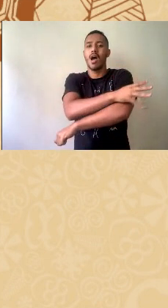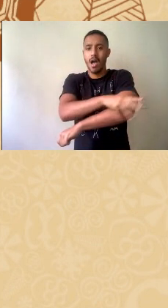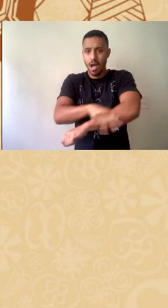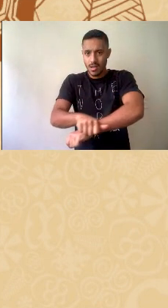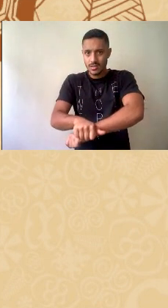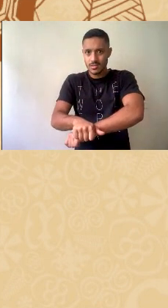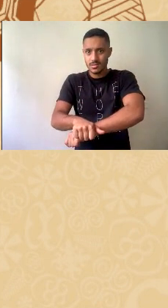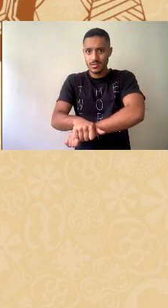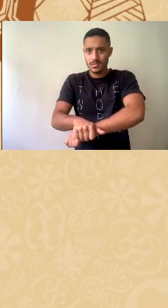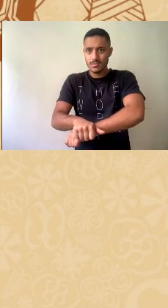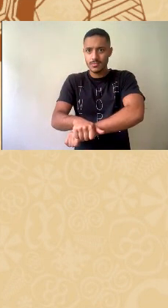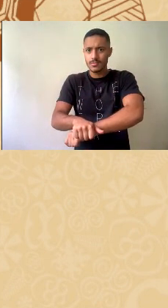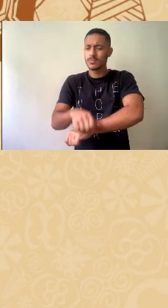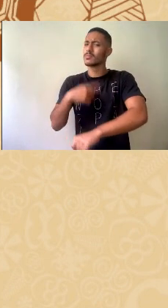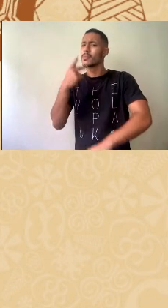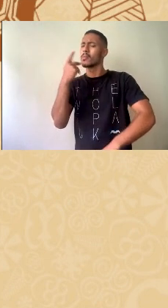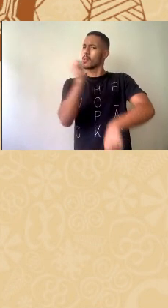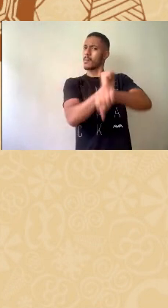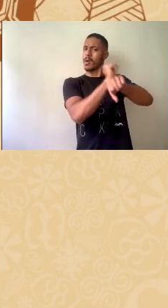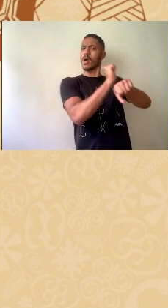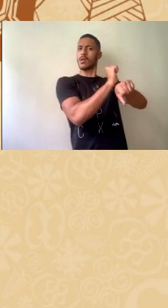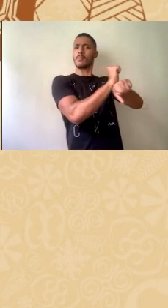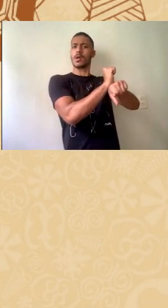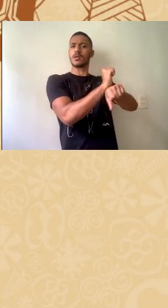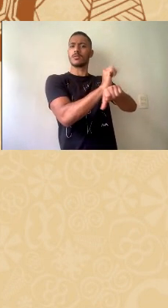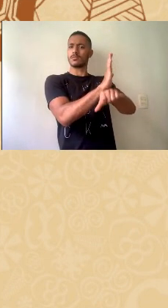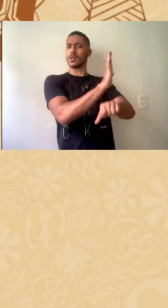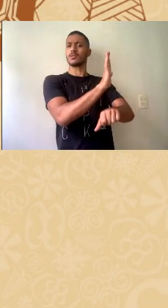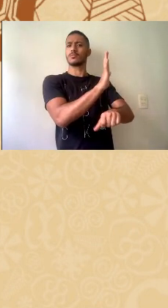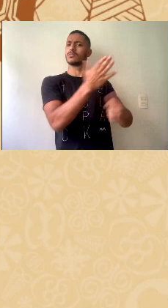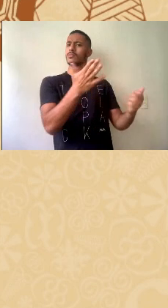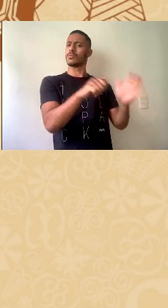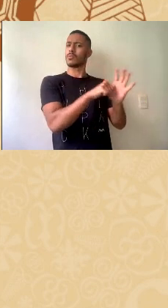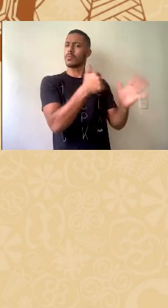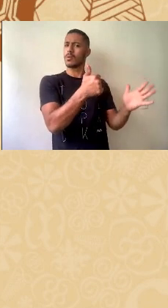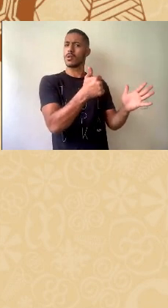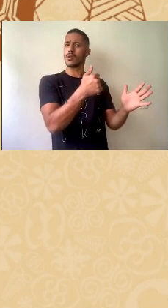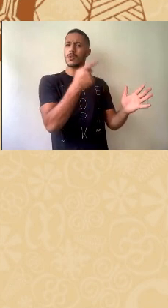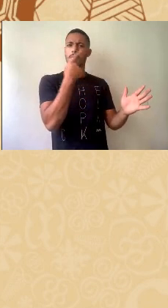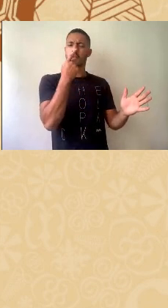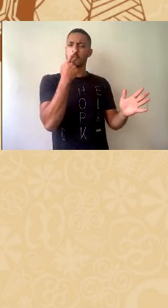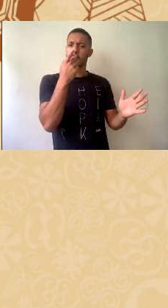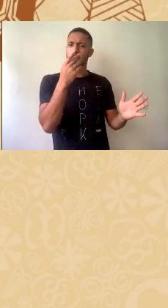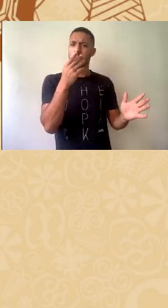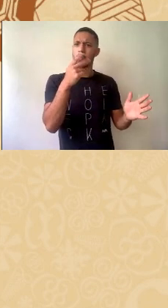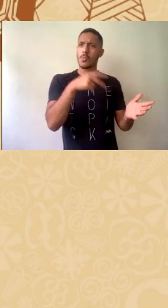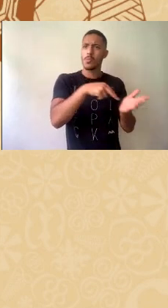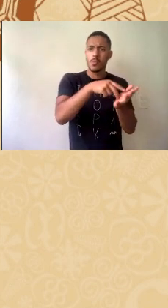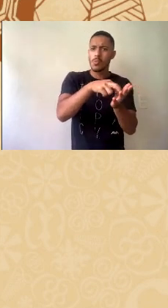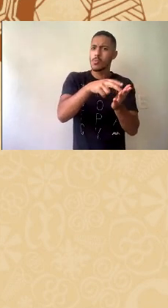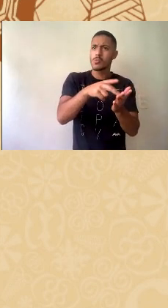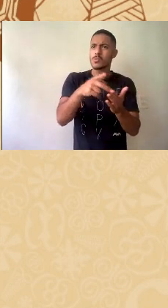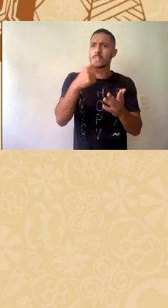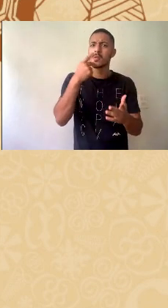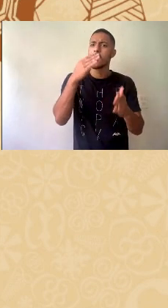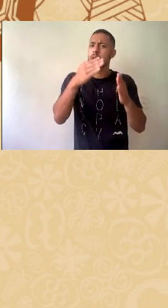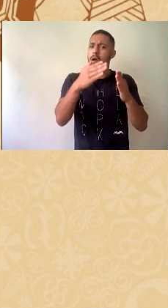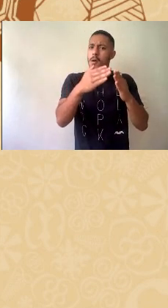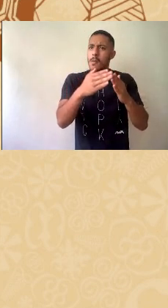Não, mas, Rob, peraí, é o primeiro passo, Rob. Você não acha que está sendo muito... Você não acha que está exigindo muito, não?